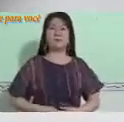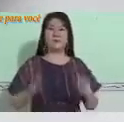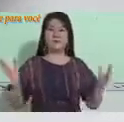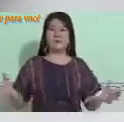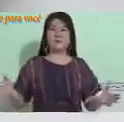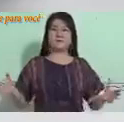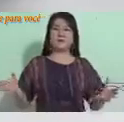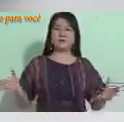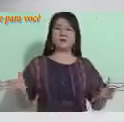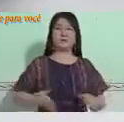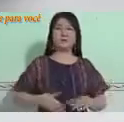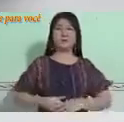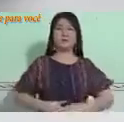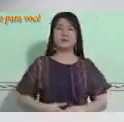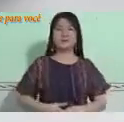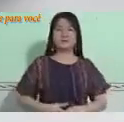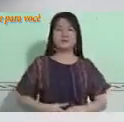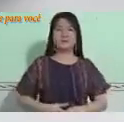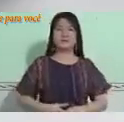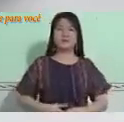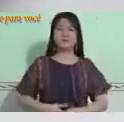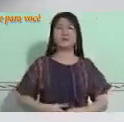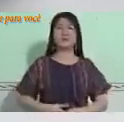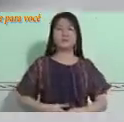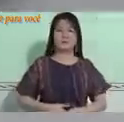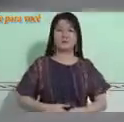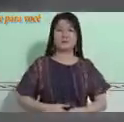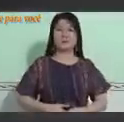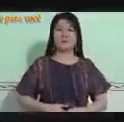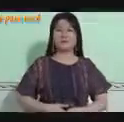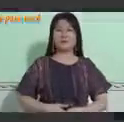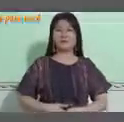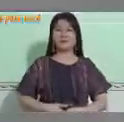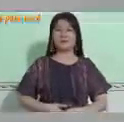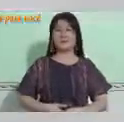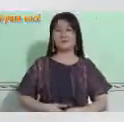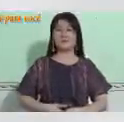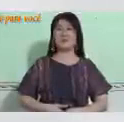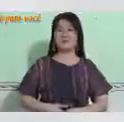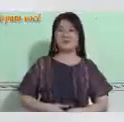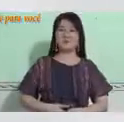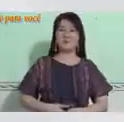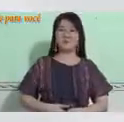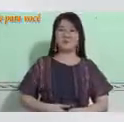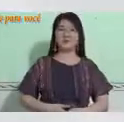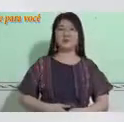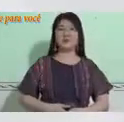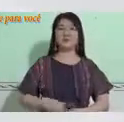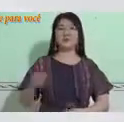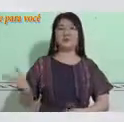TICODVSERFETODURANT7 dias, ou de acordo com a indicação do ginecologista, e não deve ser interrompido com a melhora dos sintomas.